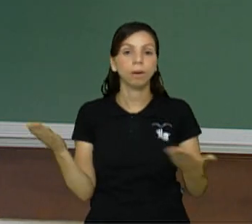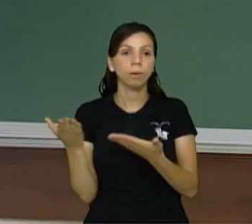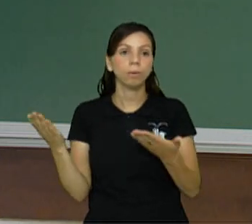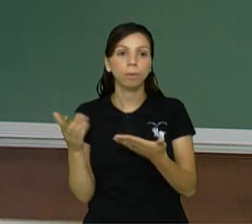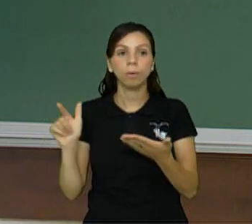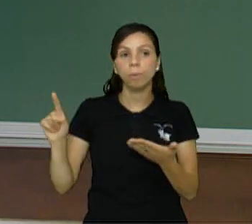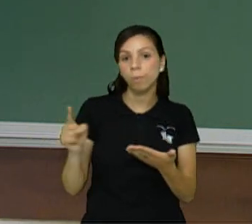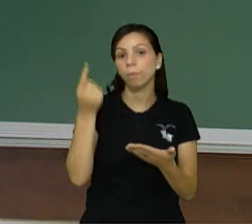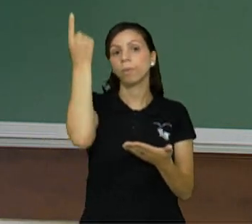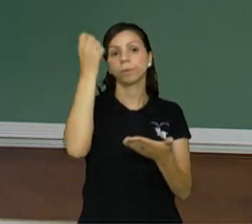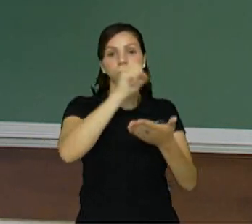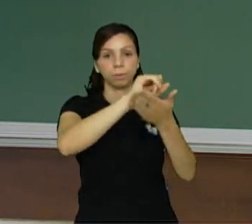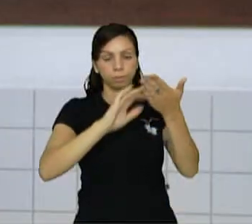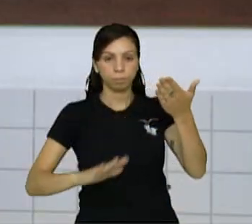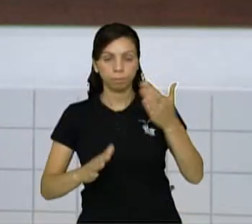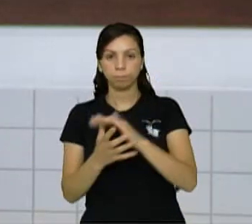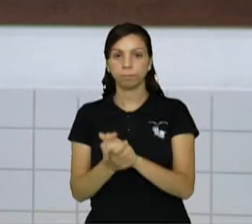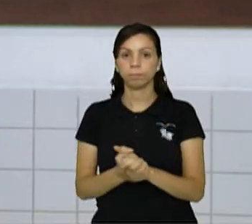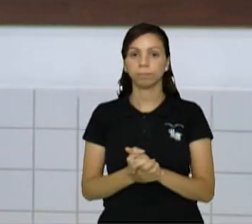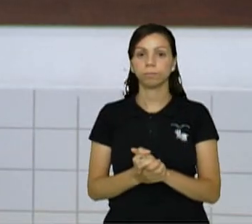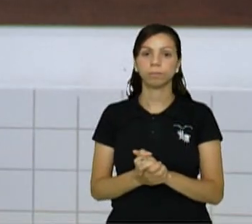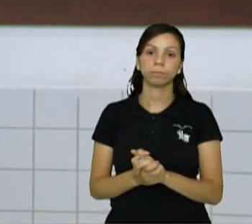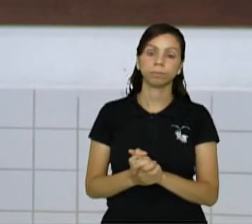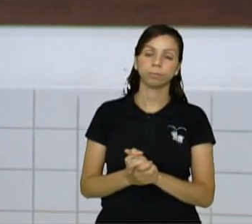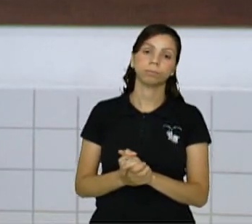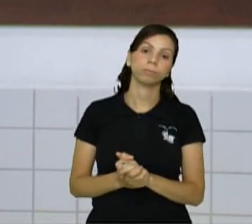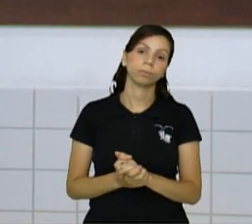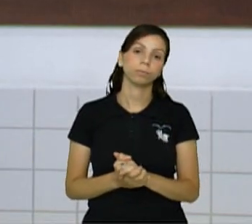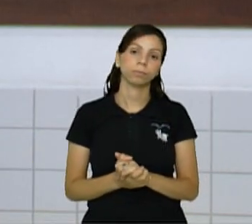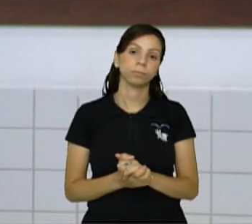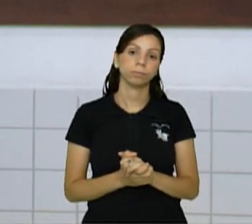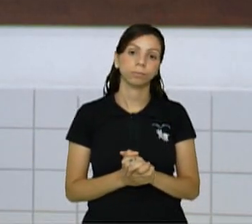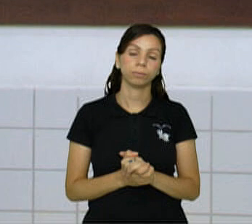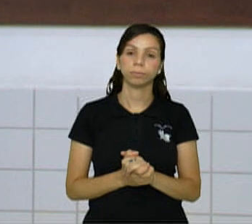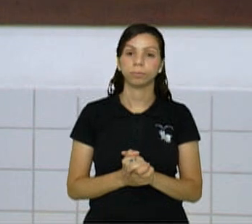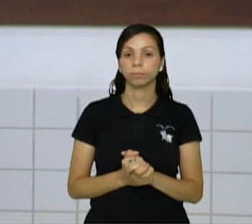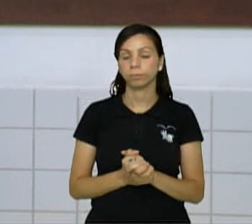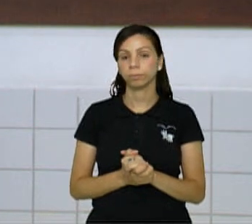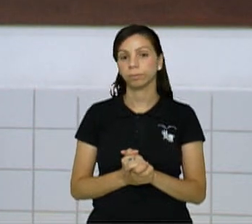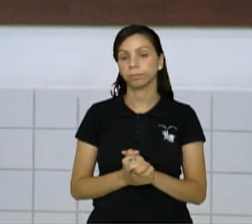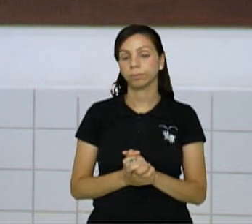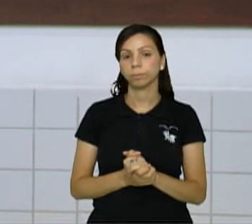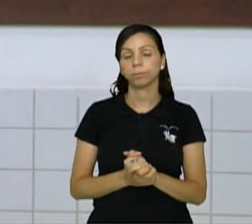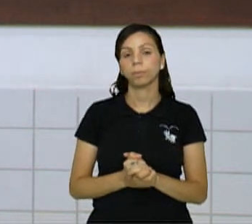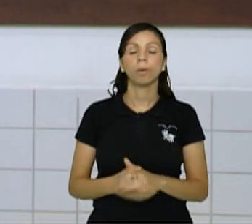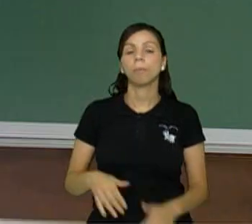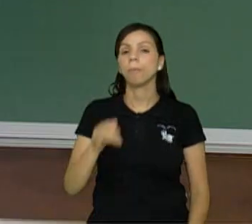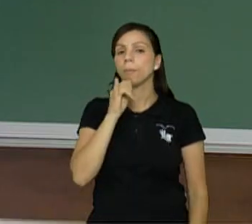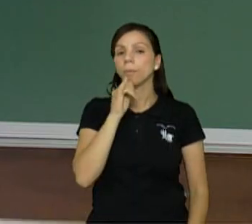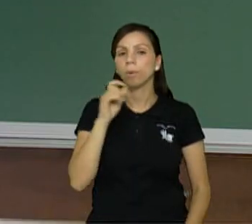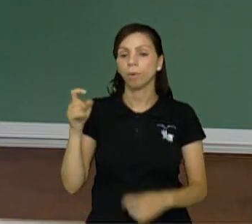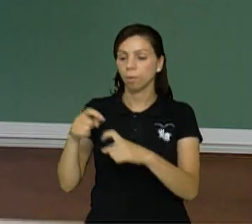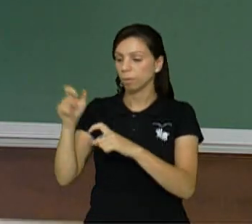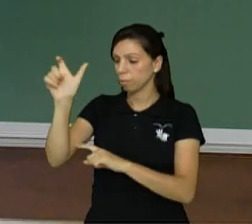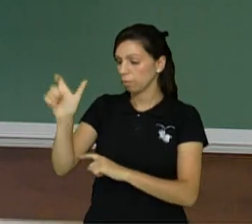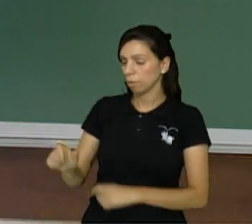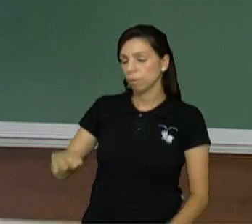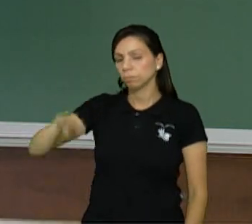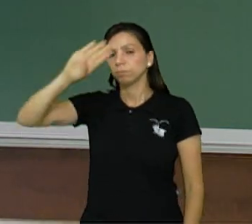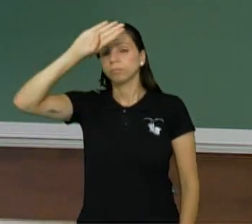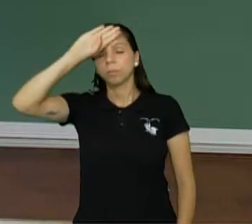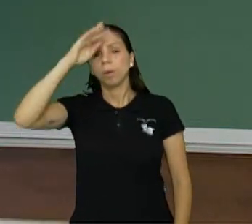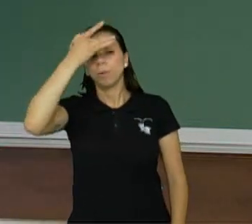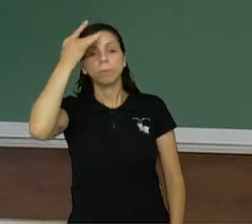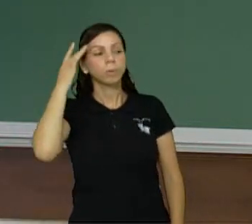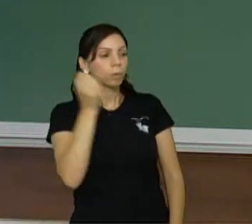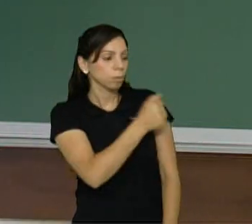para o último exercício. Ele fala o seguinte: para medir a febre de pacientes, um estudante de medicina